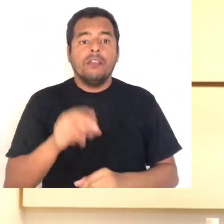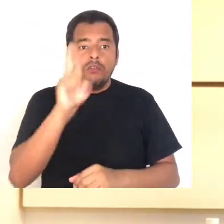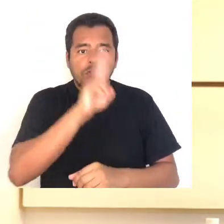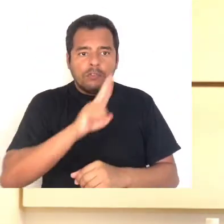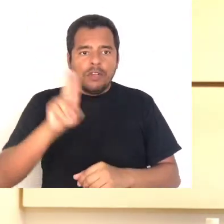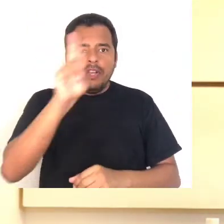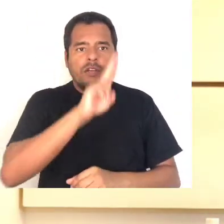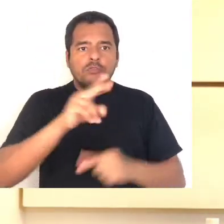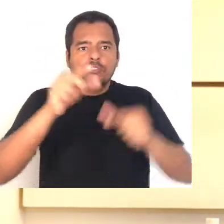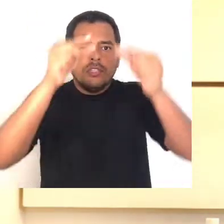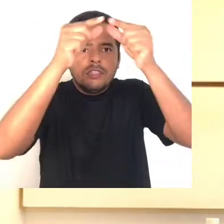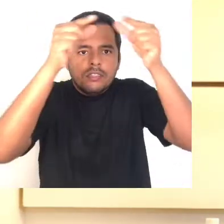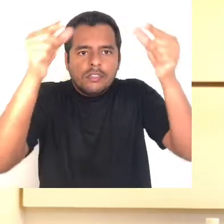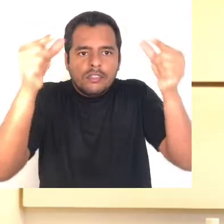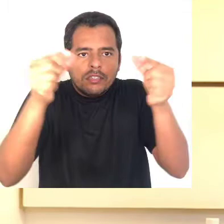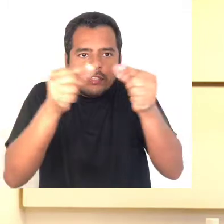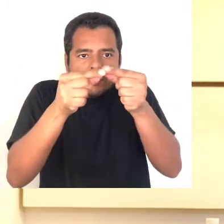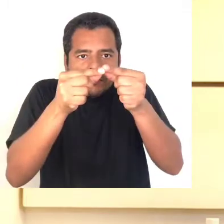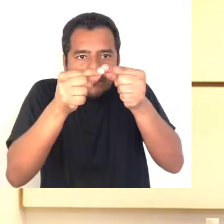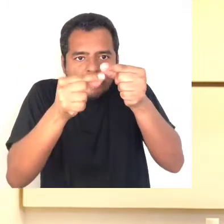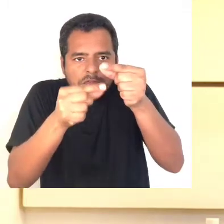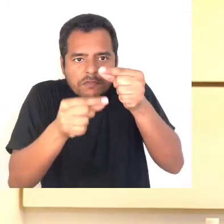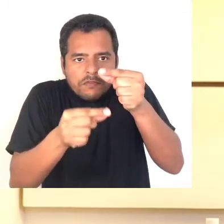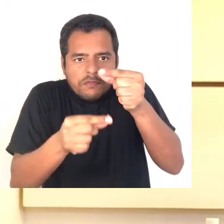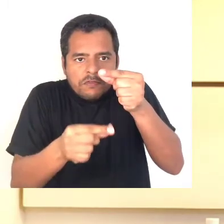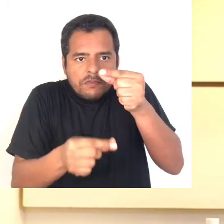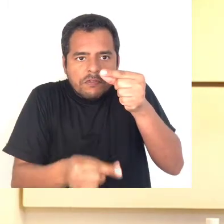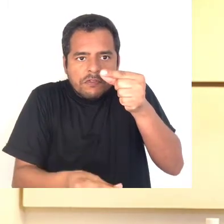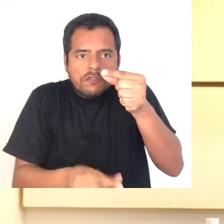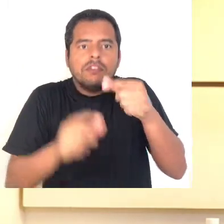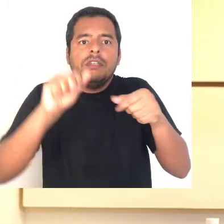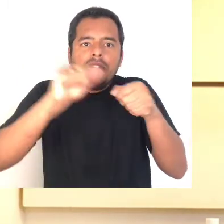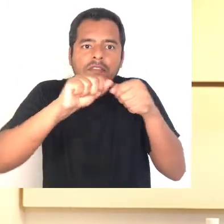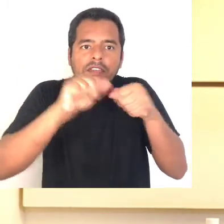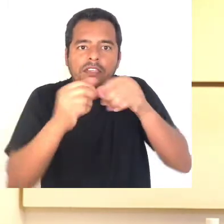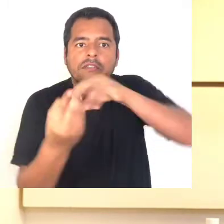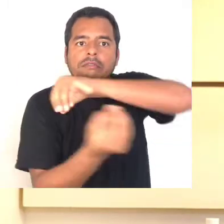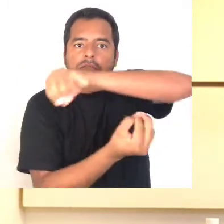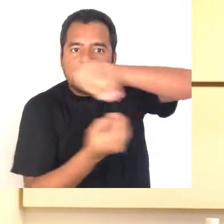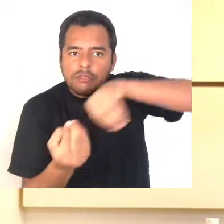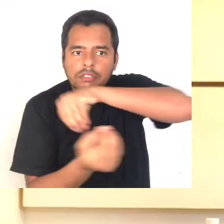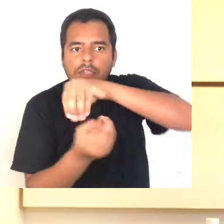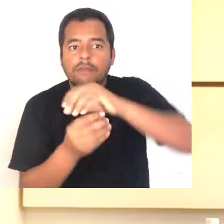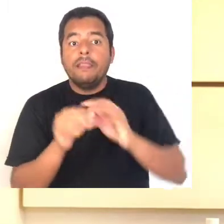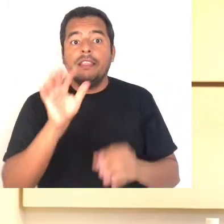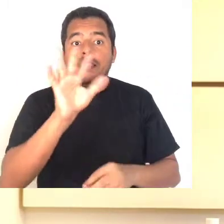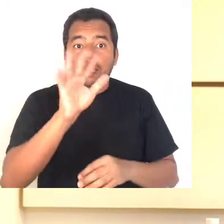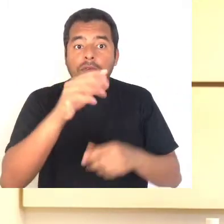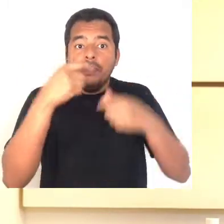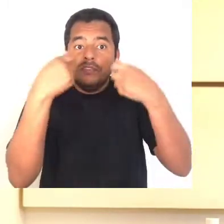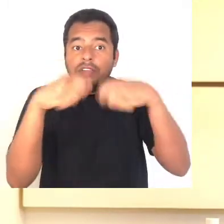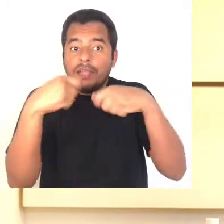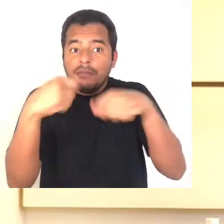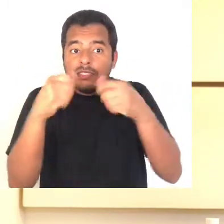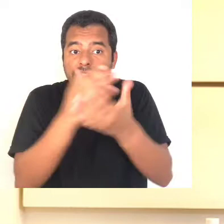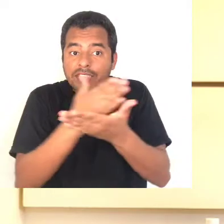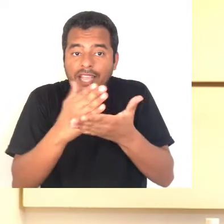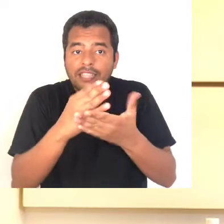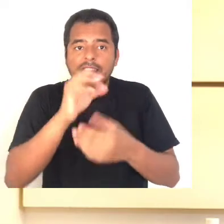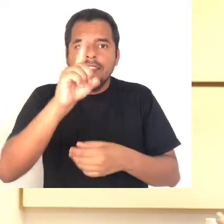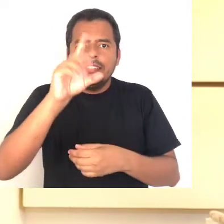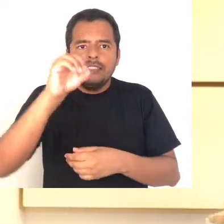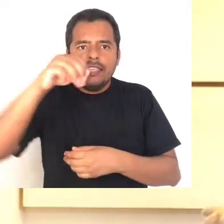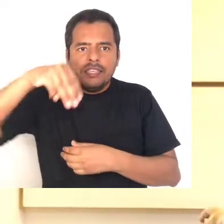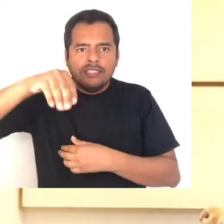aqui? Você vai utilizar esse funil de separação para poder fazer a sua reação. Então, a gente vai precisar